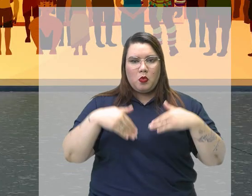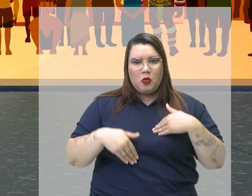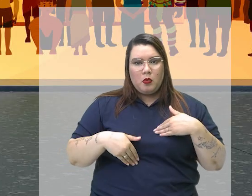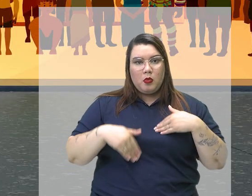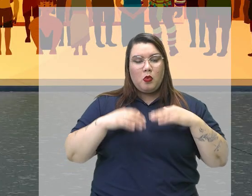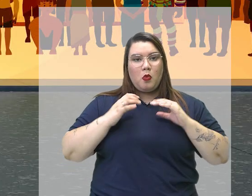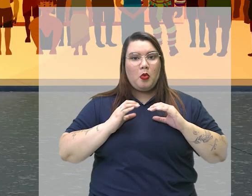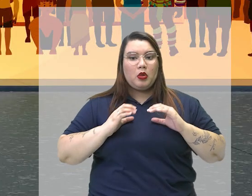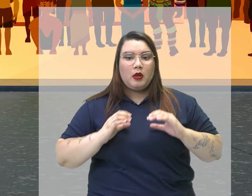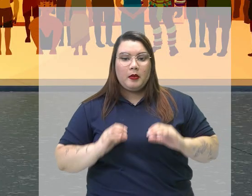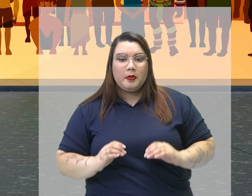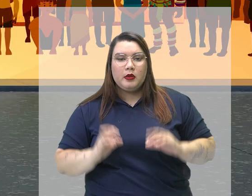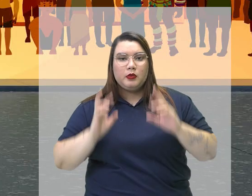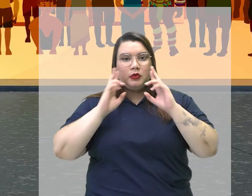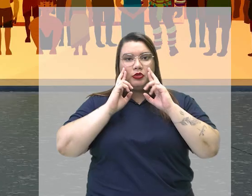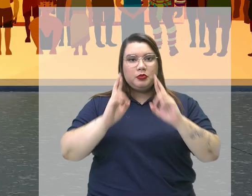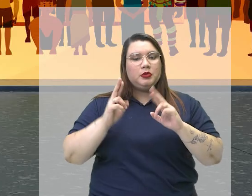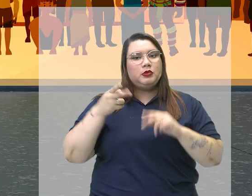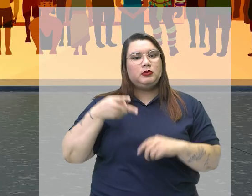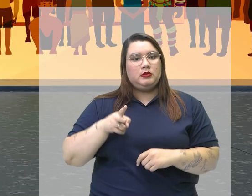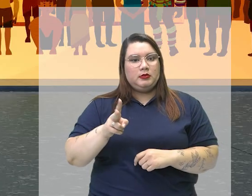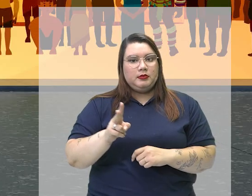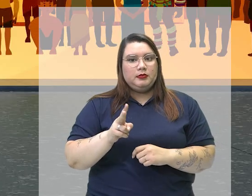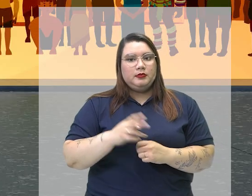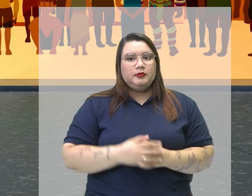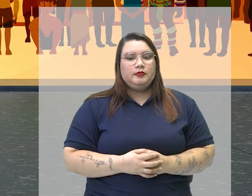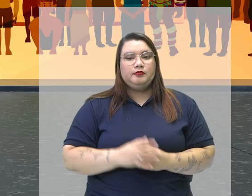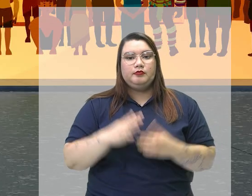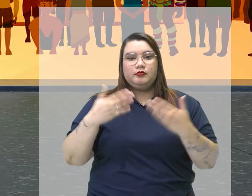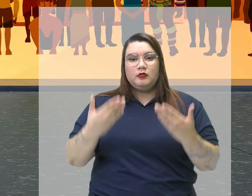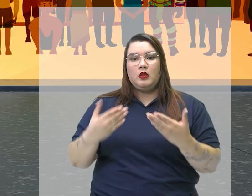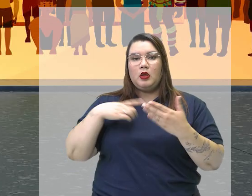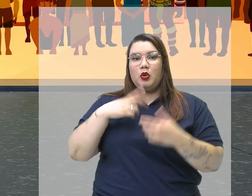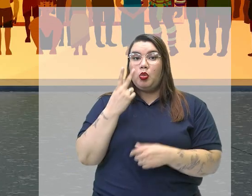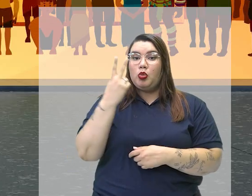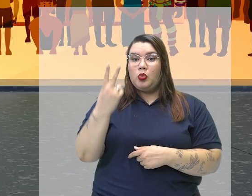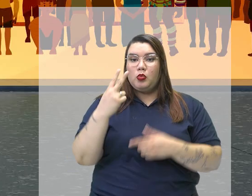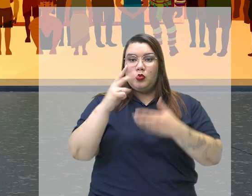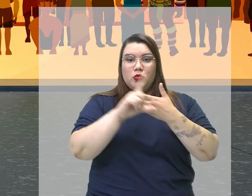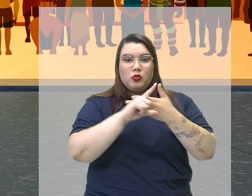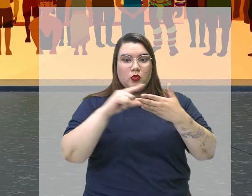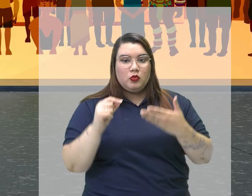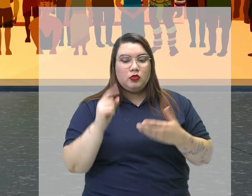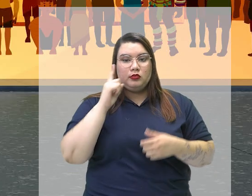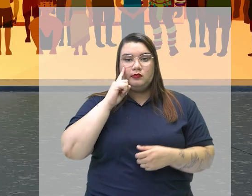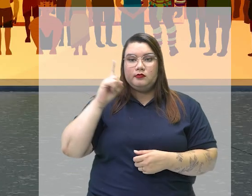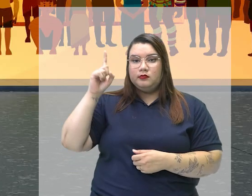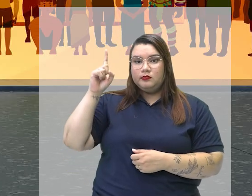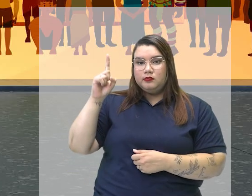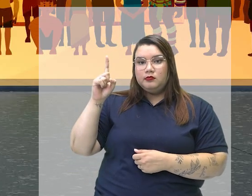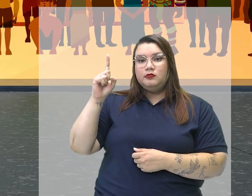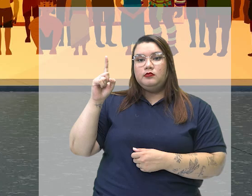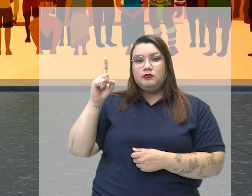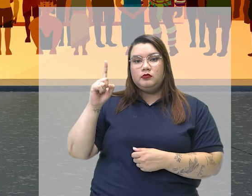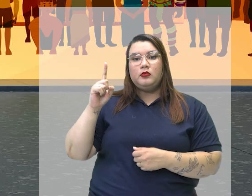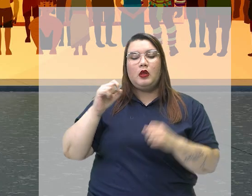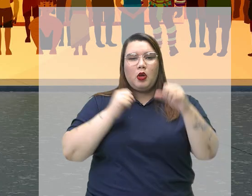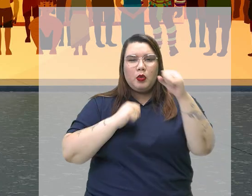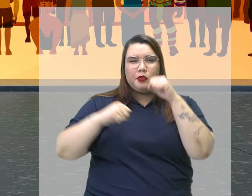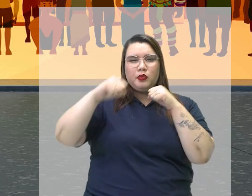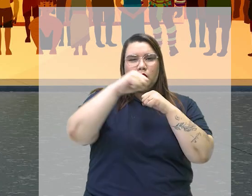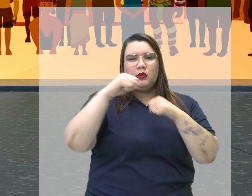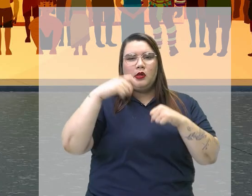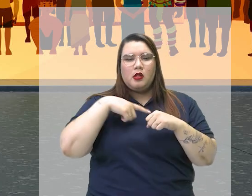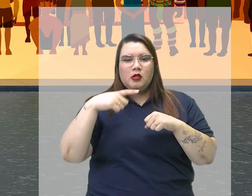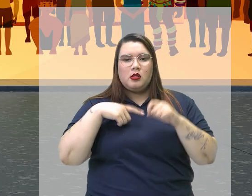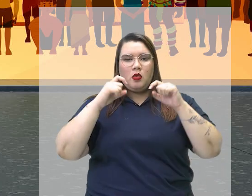autocontrole, disciplina e respeito sempre. Prosseguindo, conforme Delvecchio e Franchini,